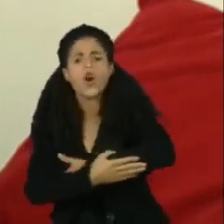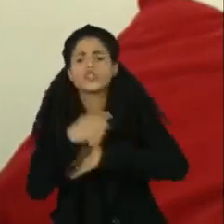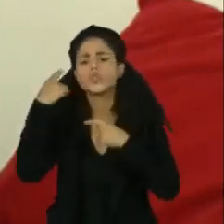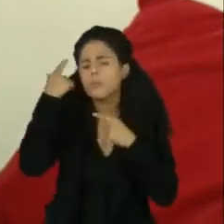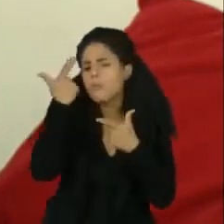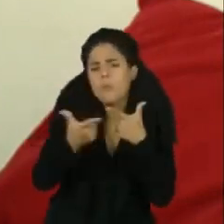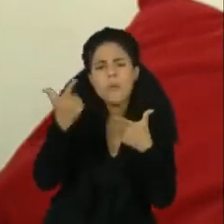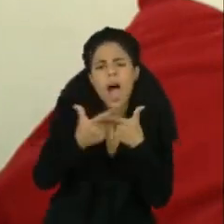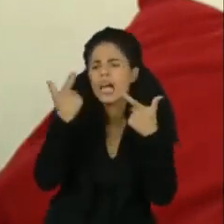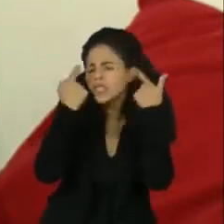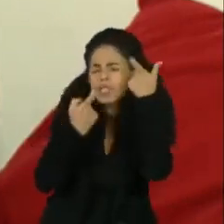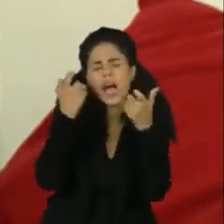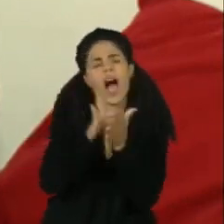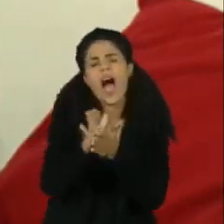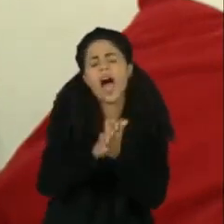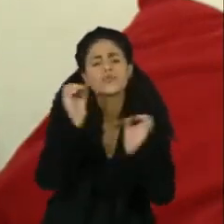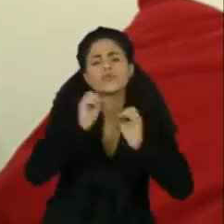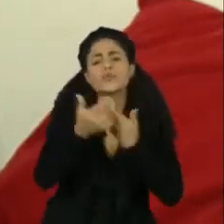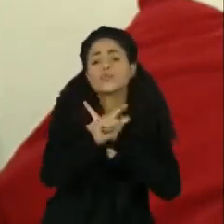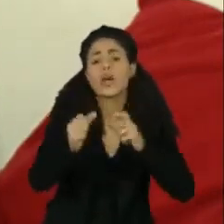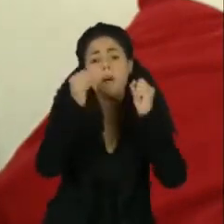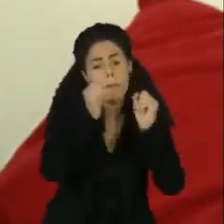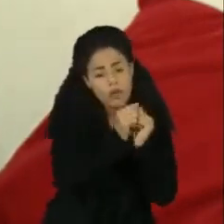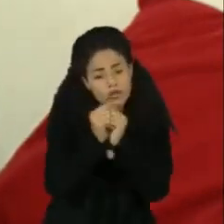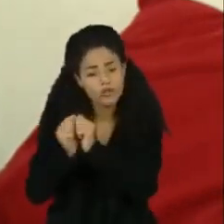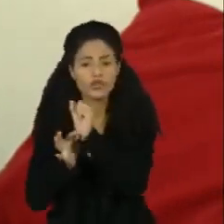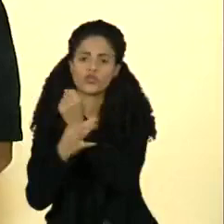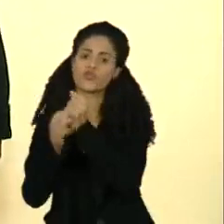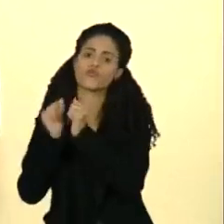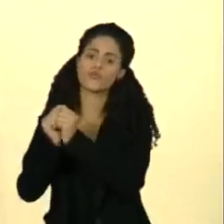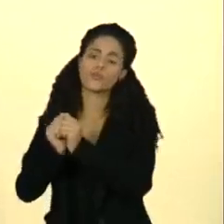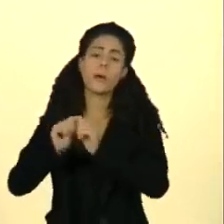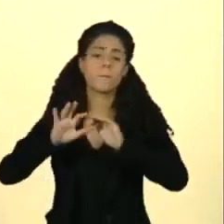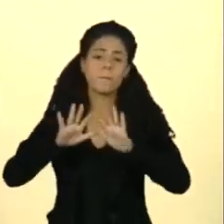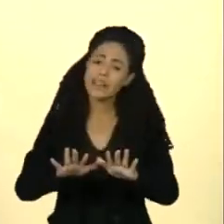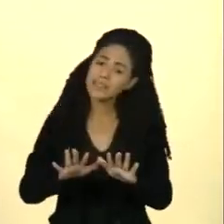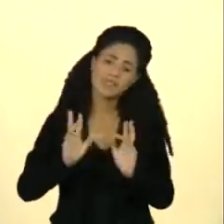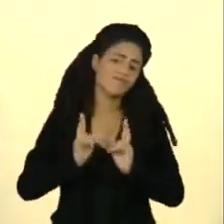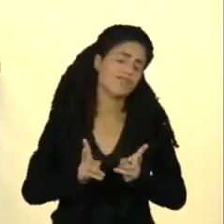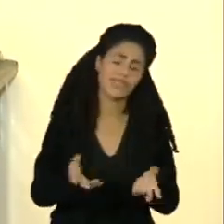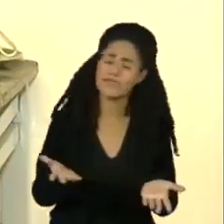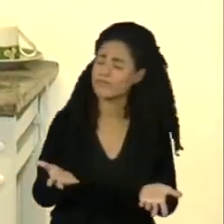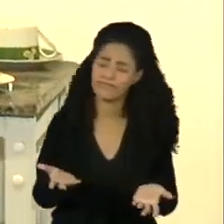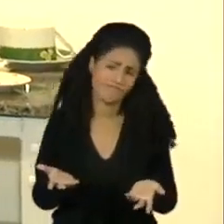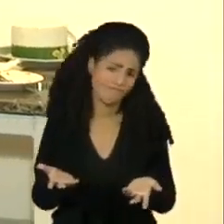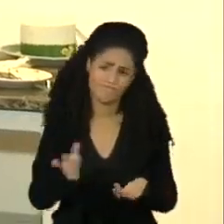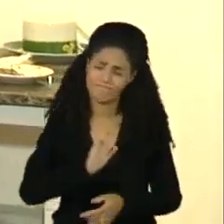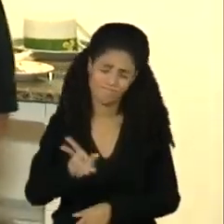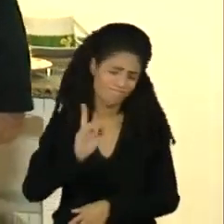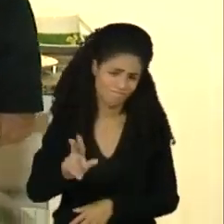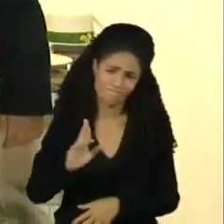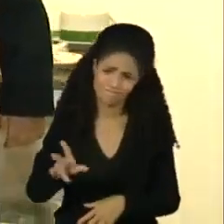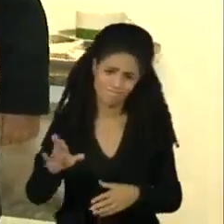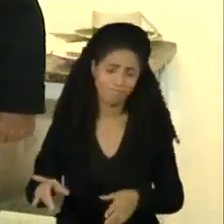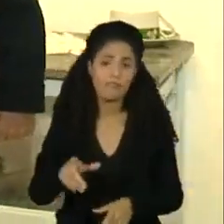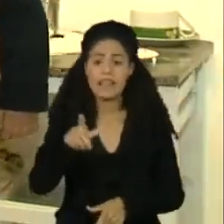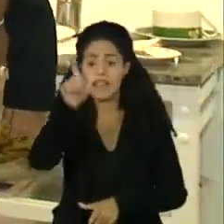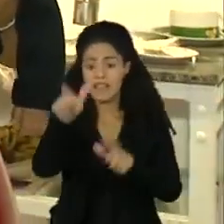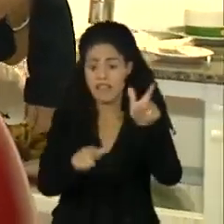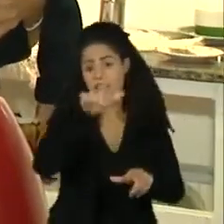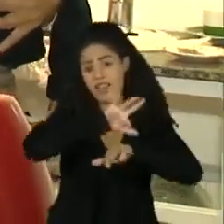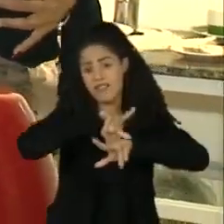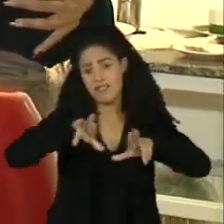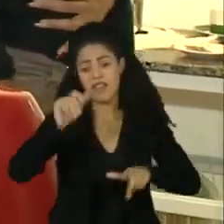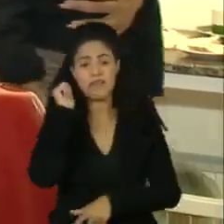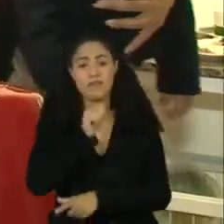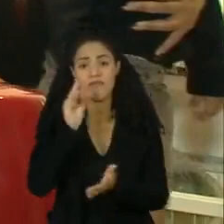gente põe para dormir, você amamenta. Aí até conseguiria. Como a Maria, são milhões de outras brasileiras nessa mesma situação